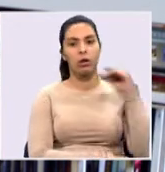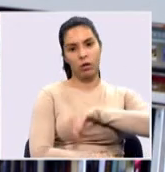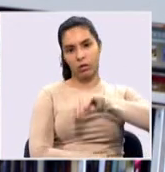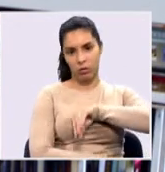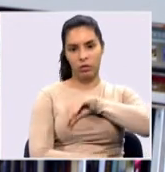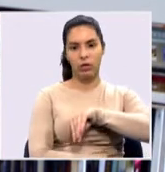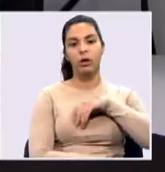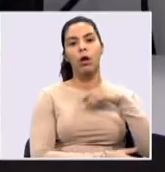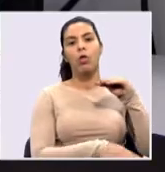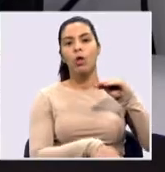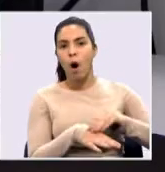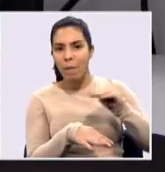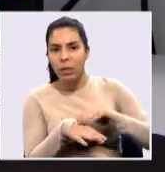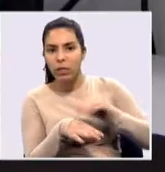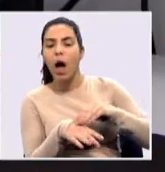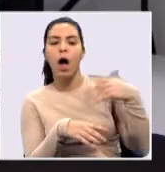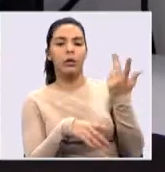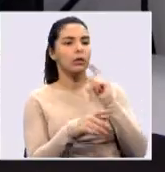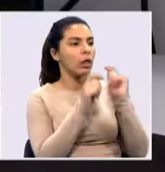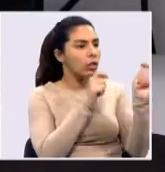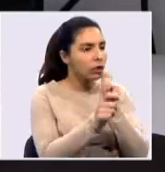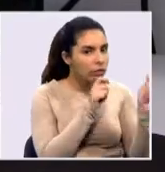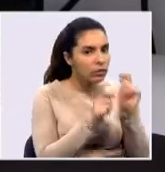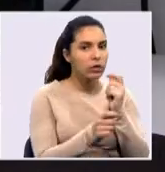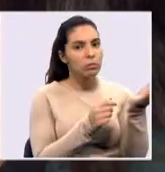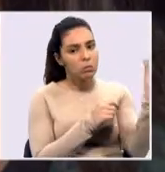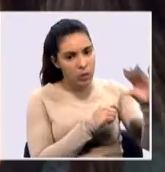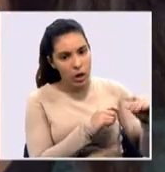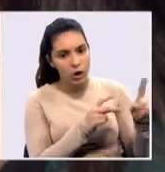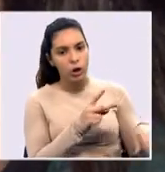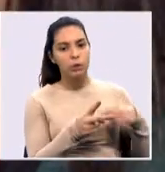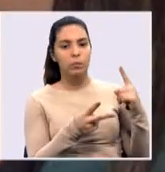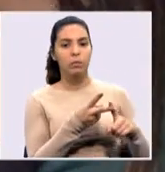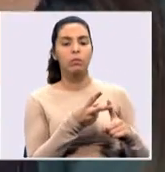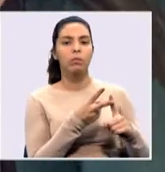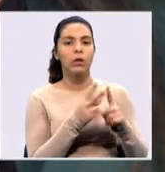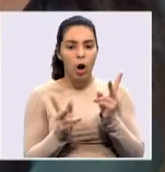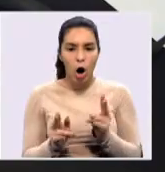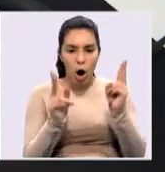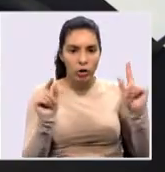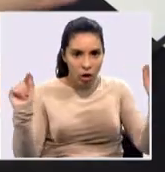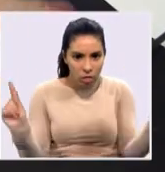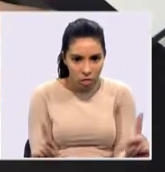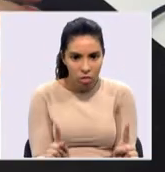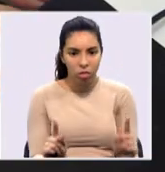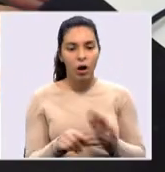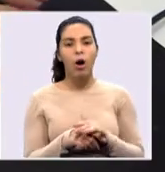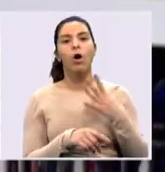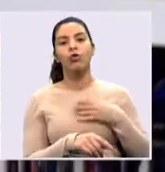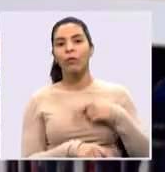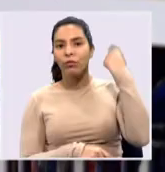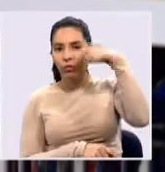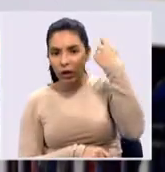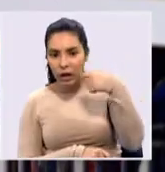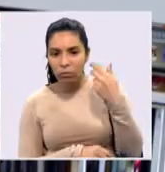resultados financeiros, fazer mais documentários, mais entrevistas, se calhar fazer